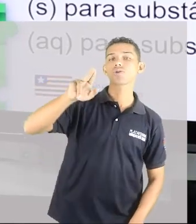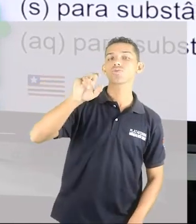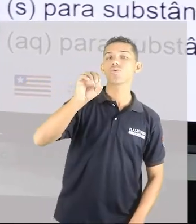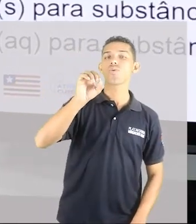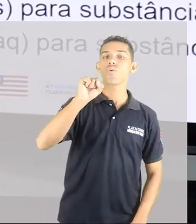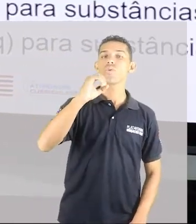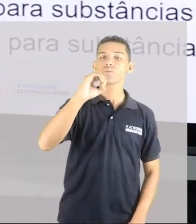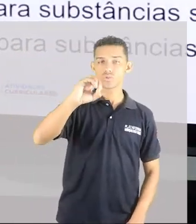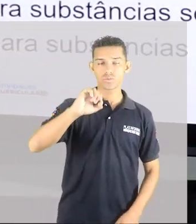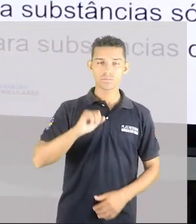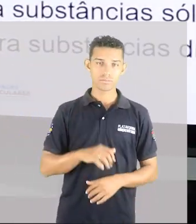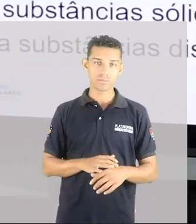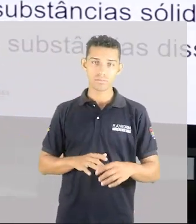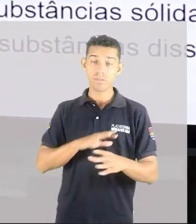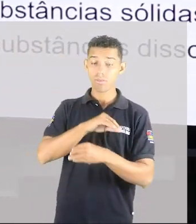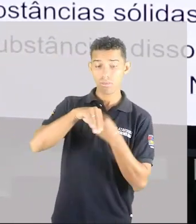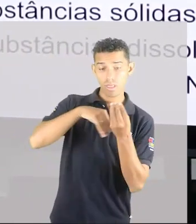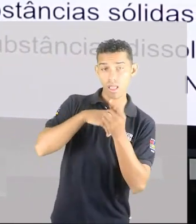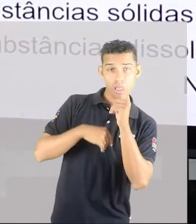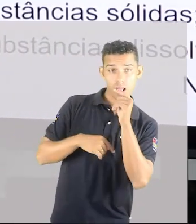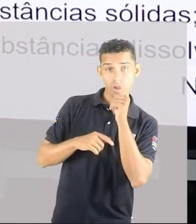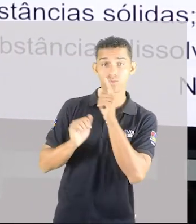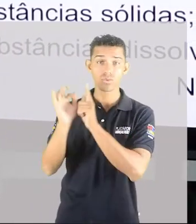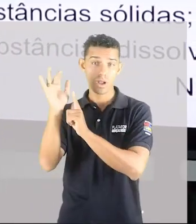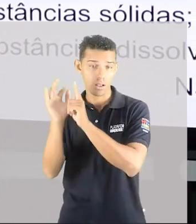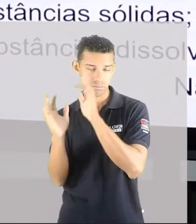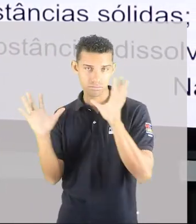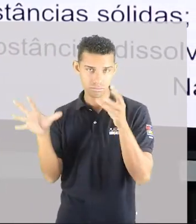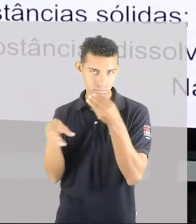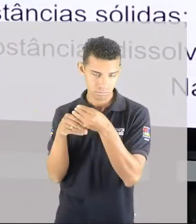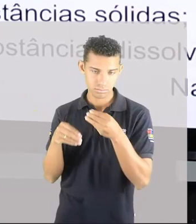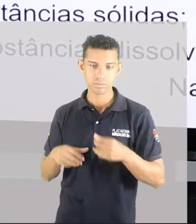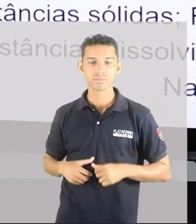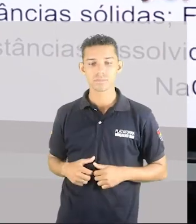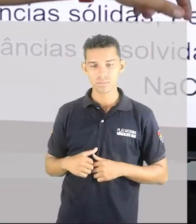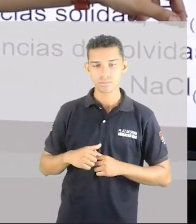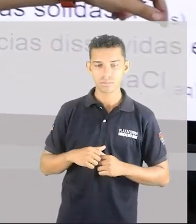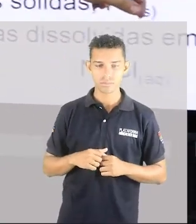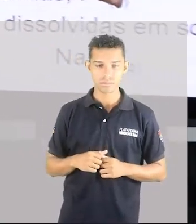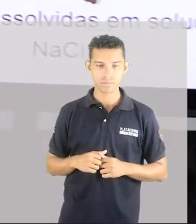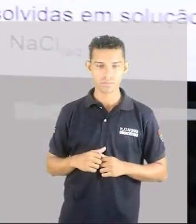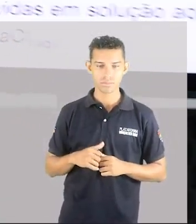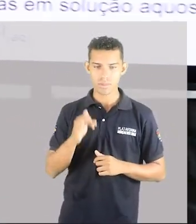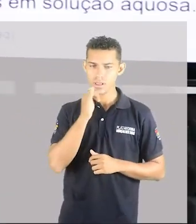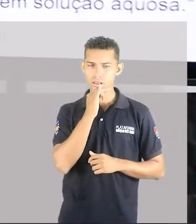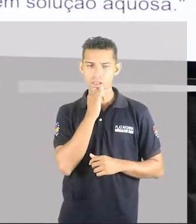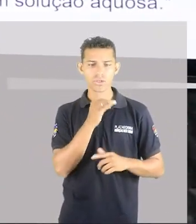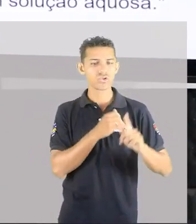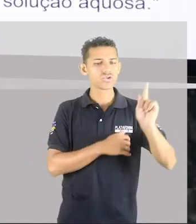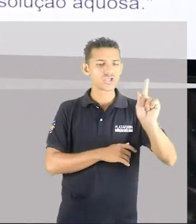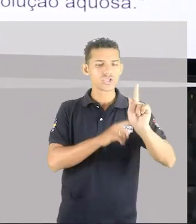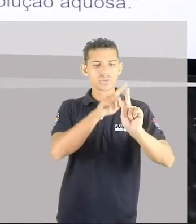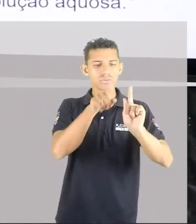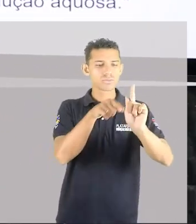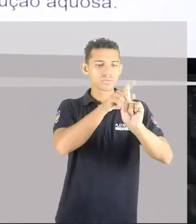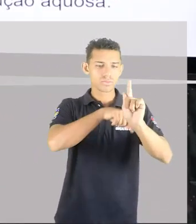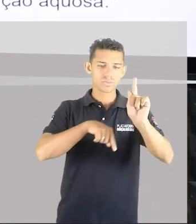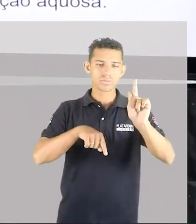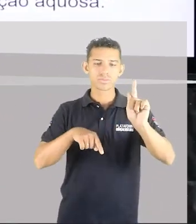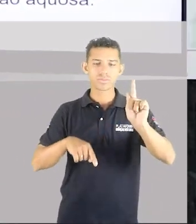Então, para você poder entender melhor, quando você coloca o G lá embaixo, Cl2G, ou seja, cloro